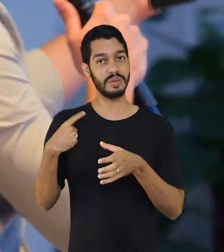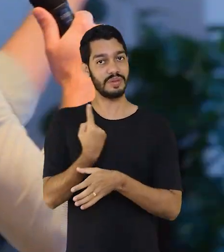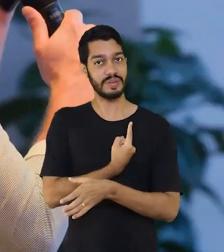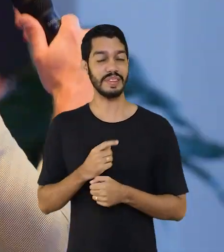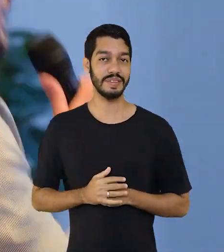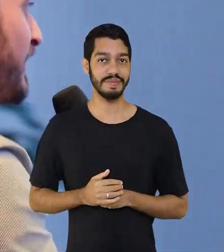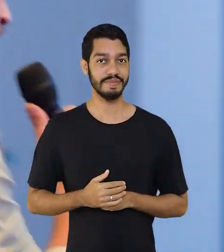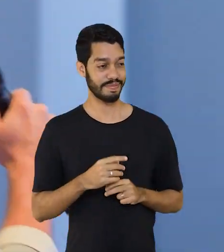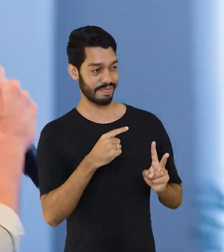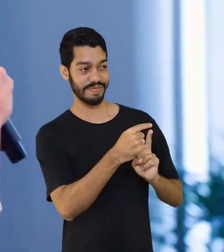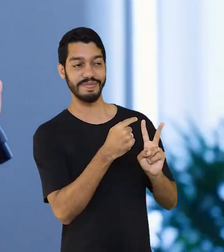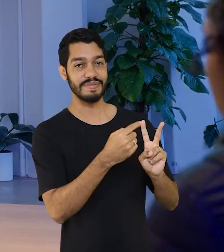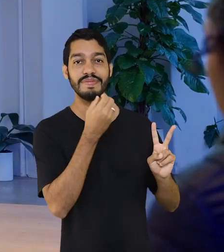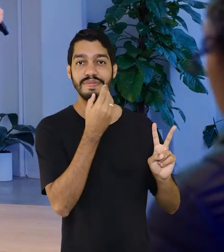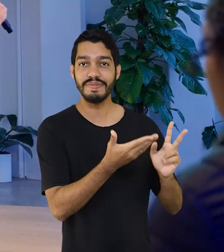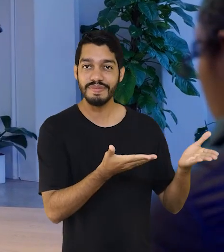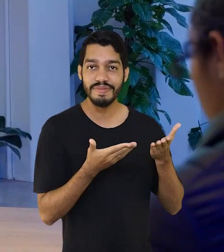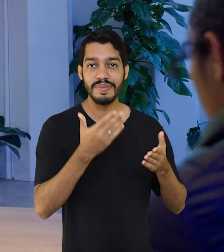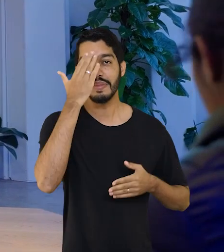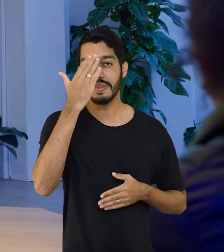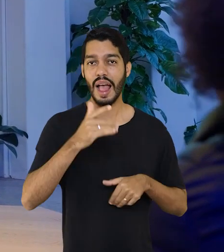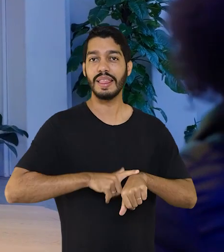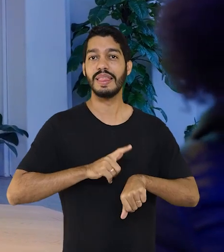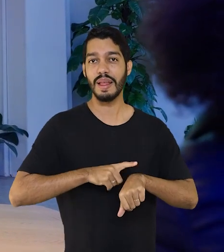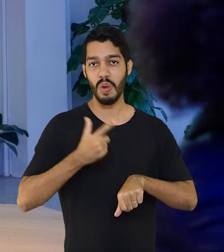Iona, Jean, sejam bem-vindos. Muito obrigado pelo tempo de vocês.